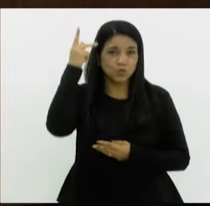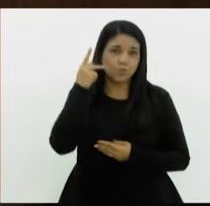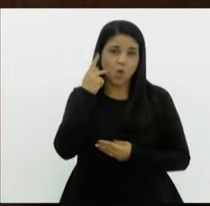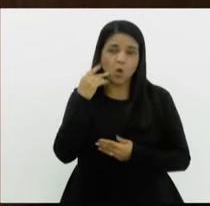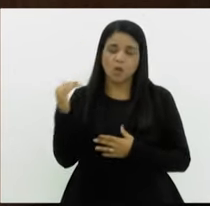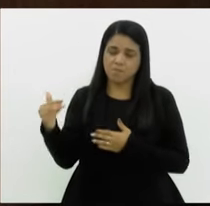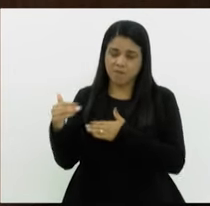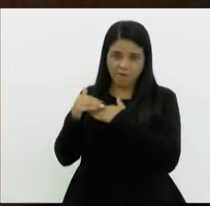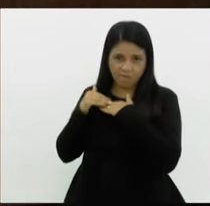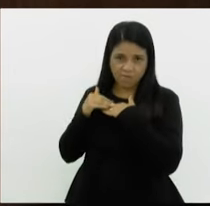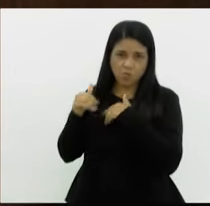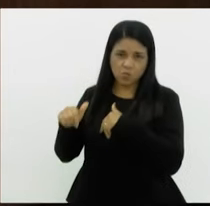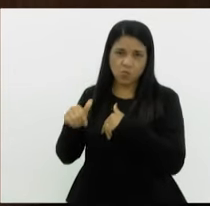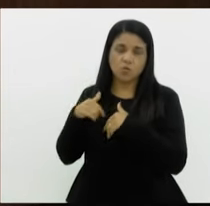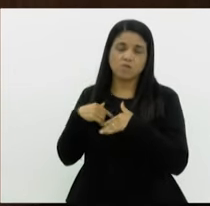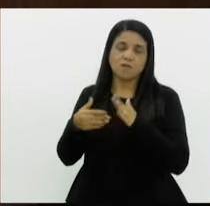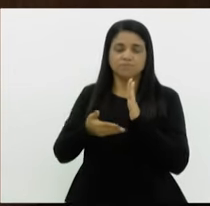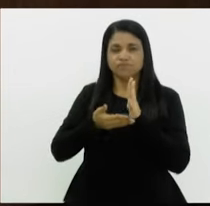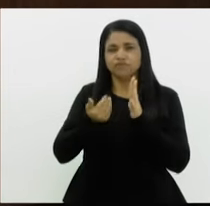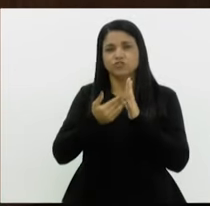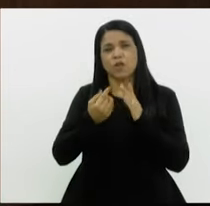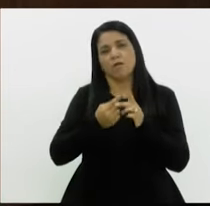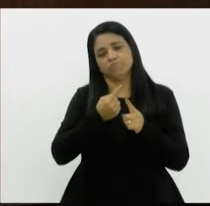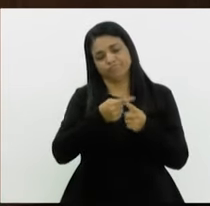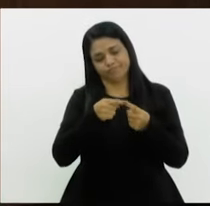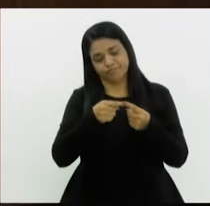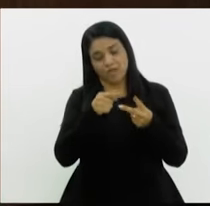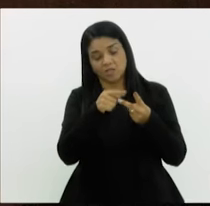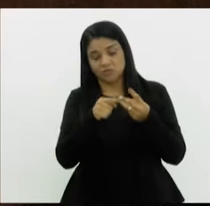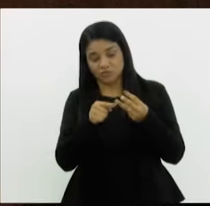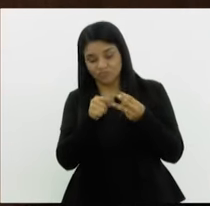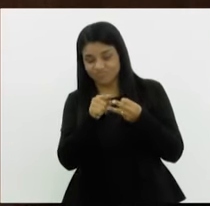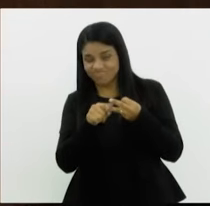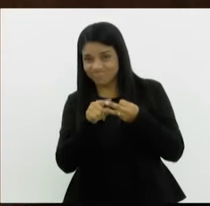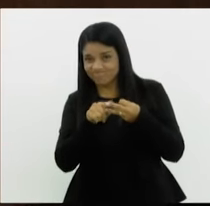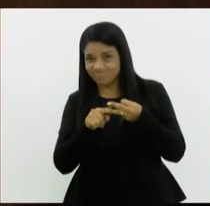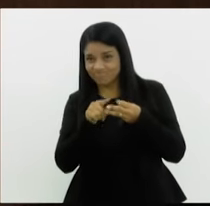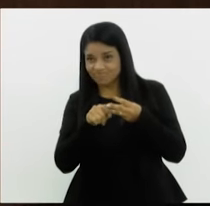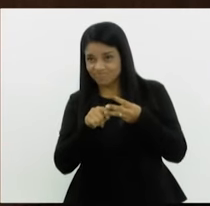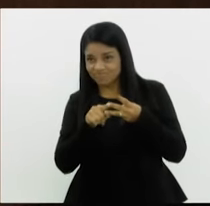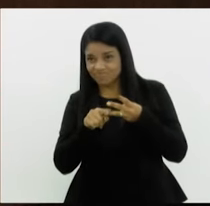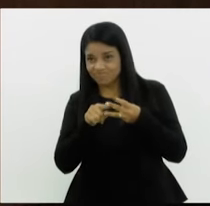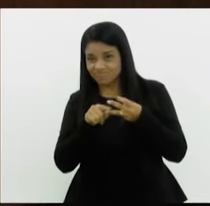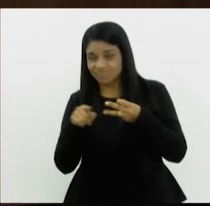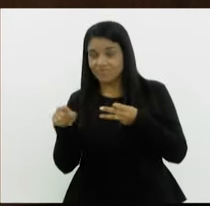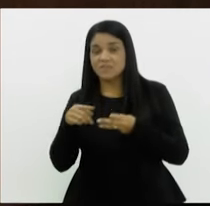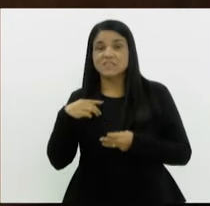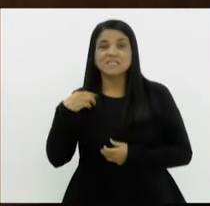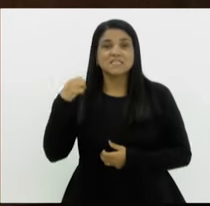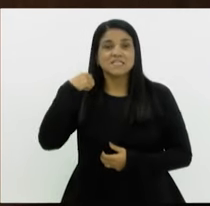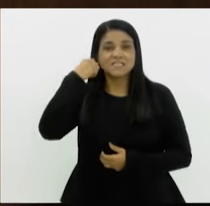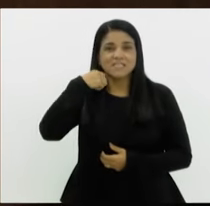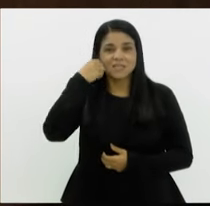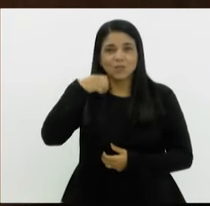retiraria a emenda dele. As outras duas, nosso senador Marquinho disse que